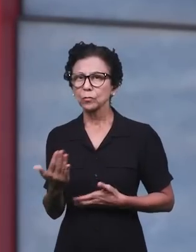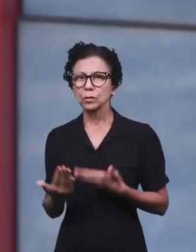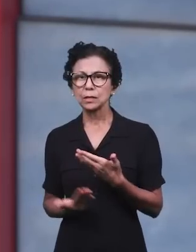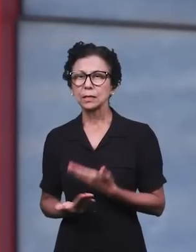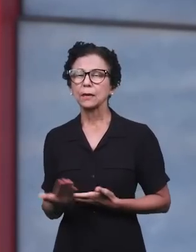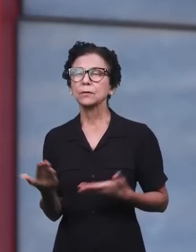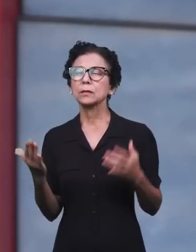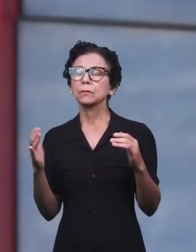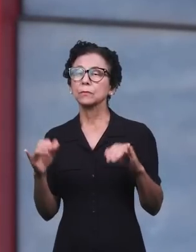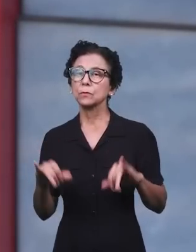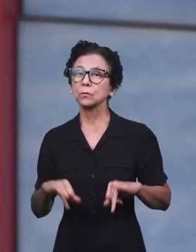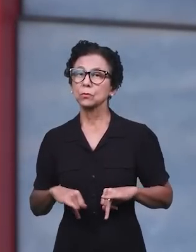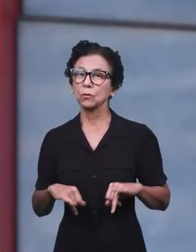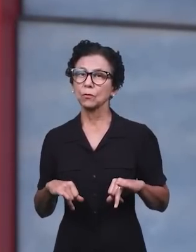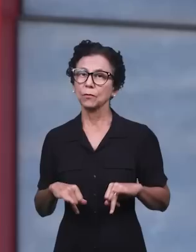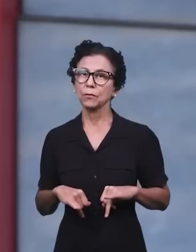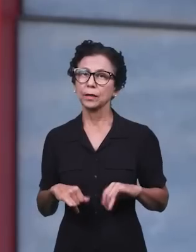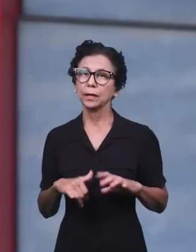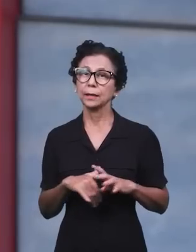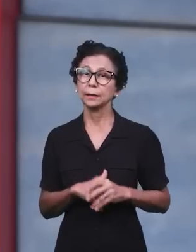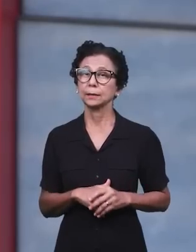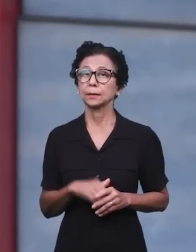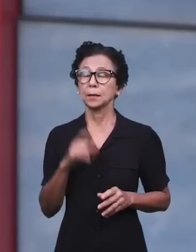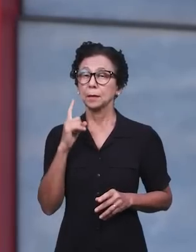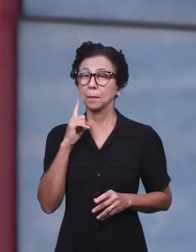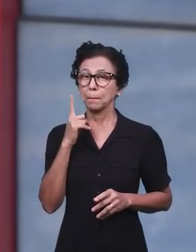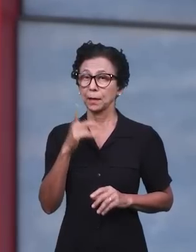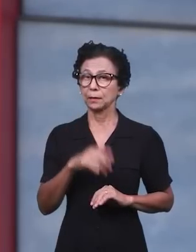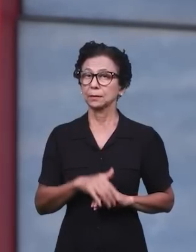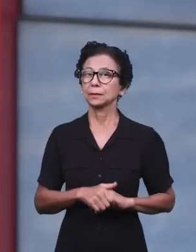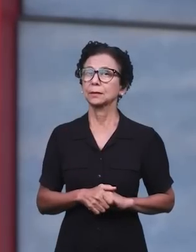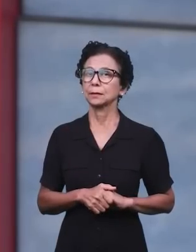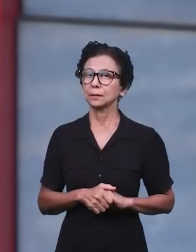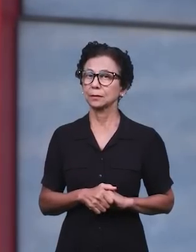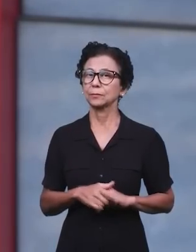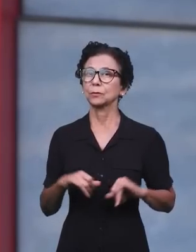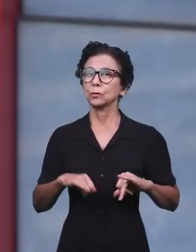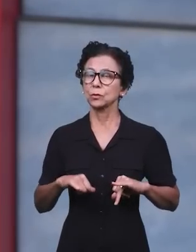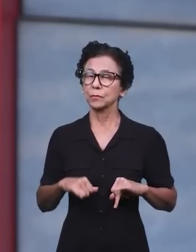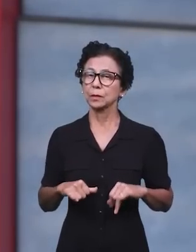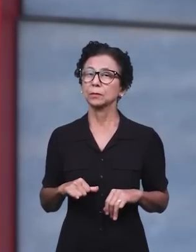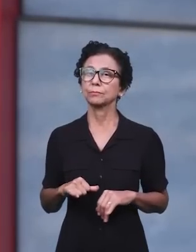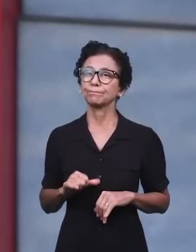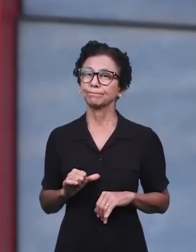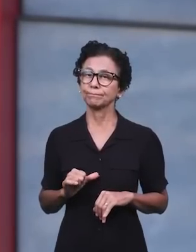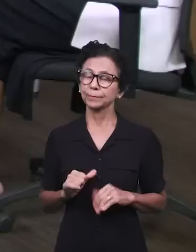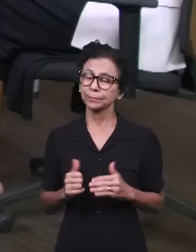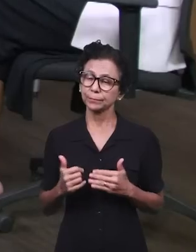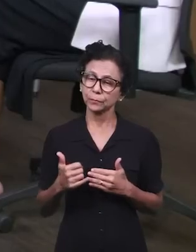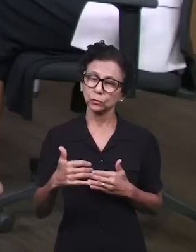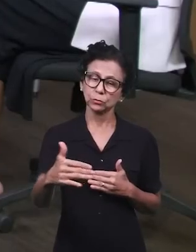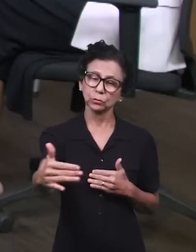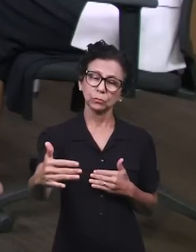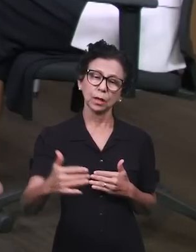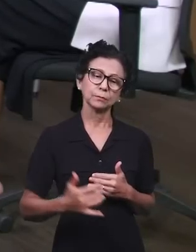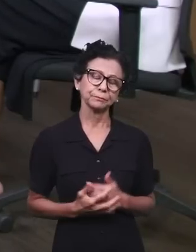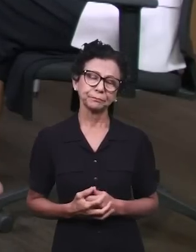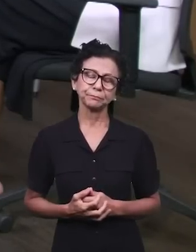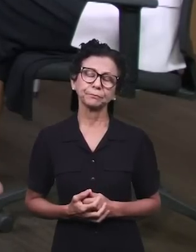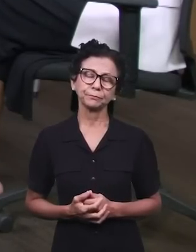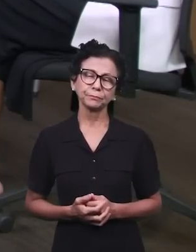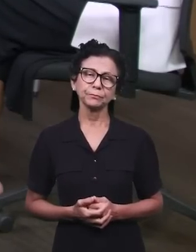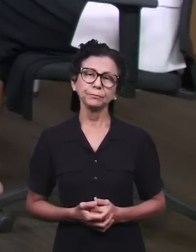o sofrimento só a hora que a água baixar, a hora que eles limparem a casa, não. O sofrimento vai durar um pouquinho. É interessante,